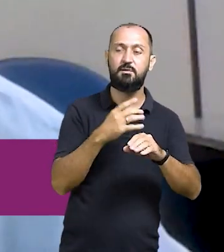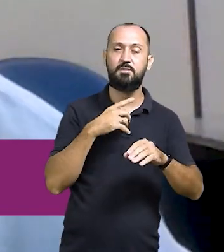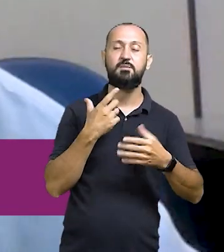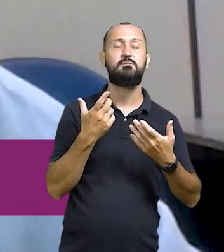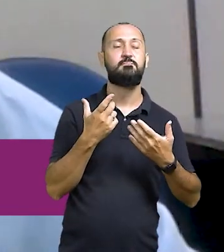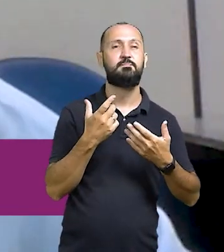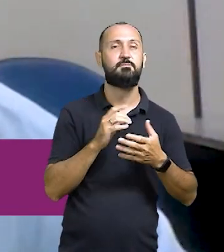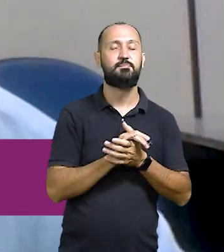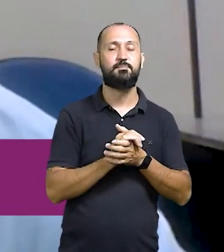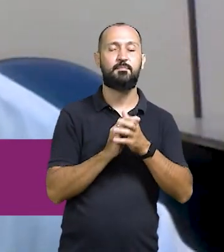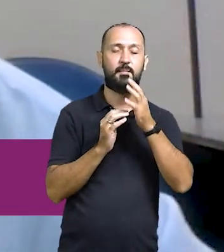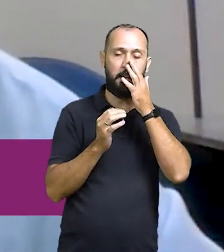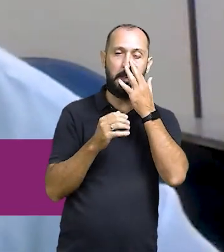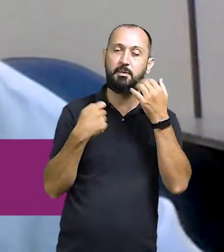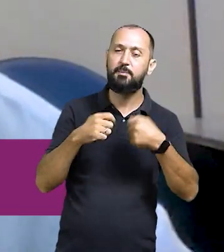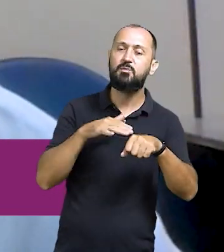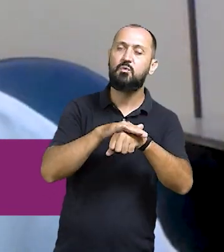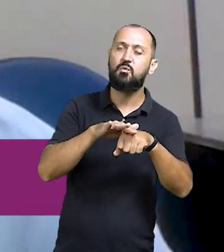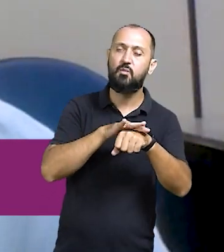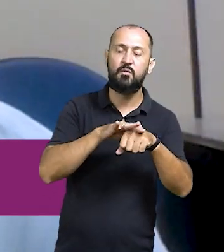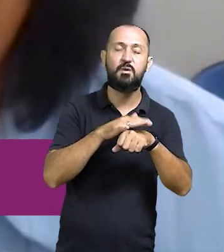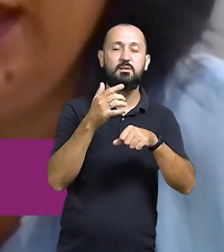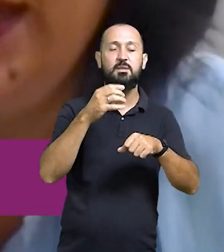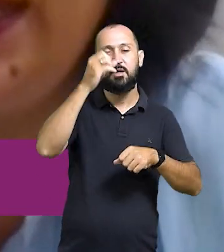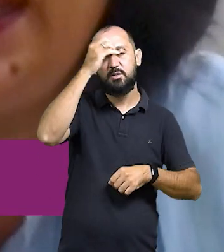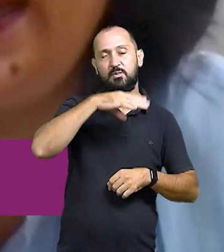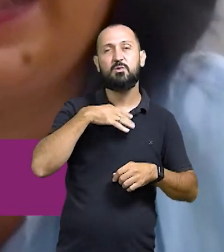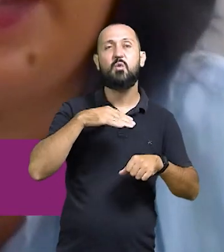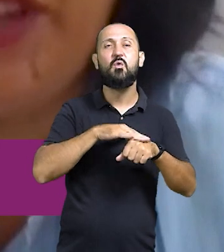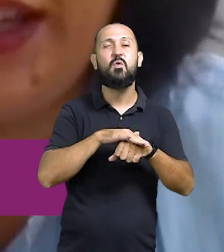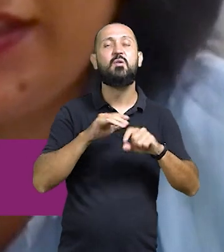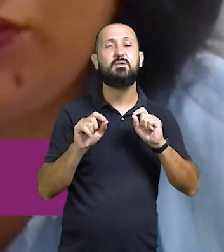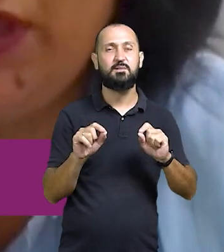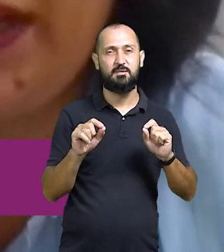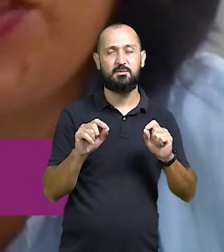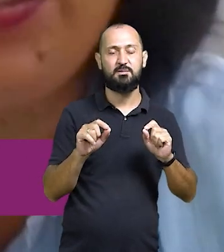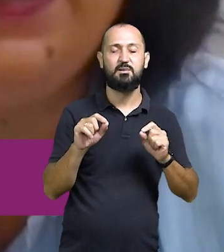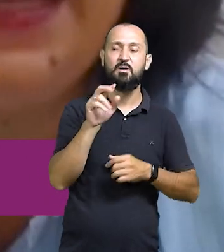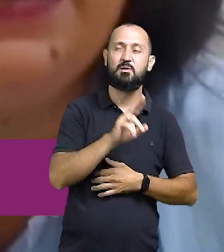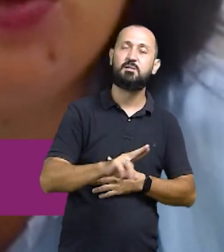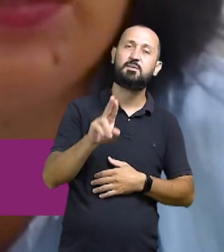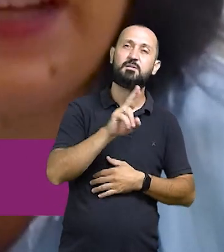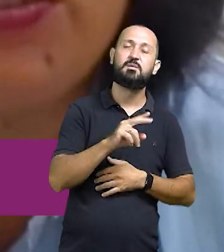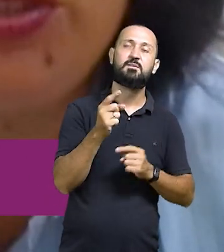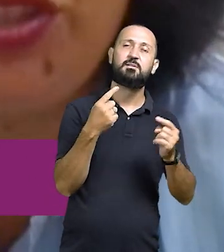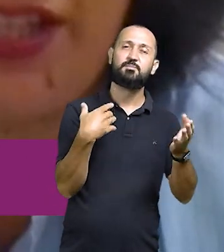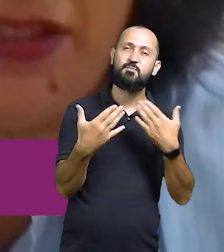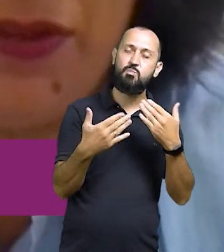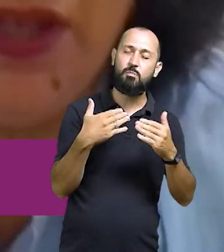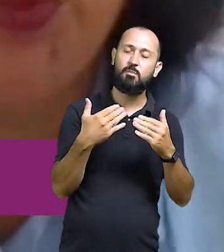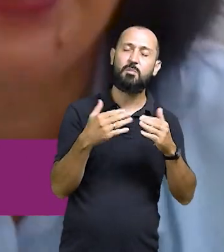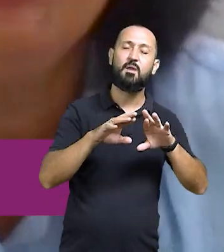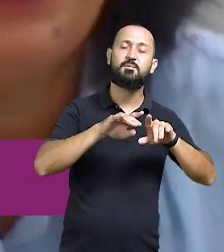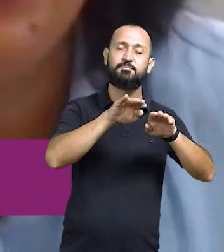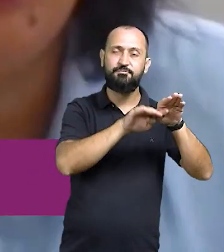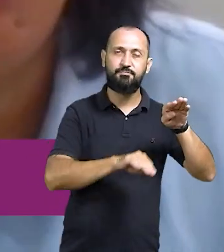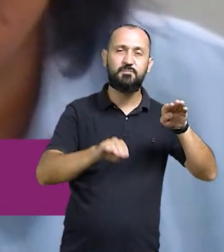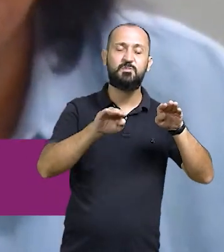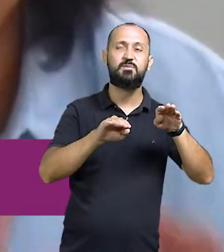relação possessiva, a relação da mulher, é o que ela fez ou deixou de fazer,